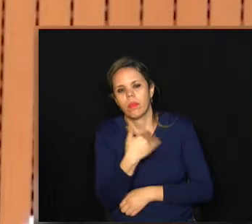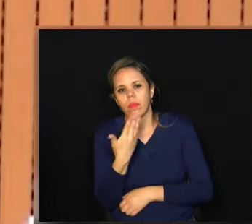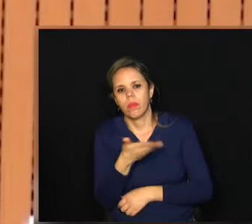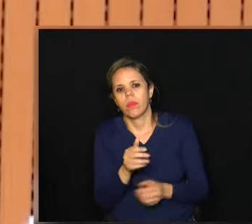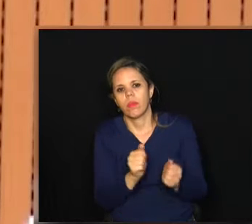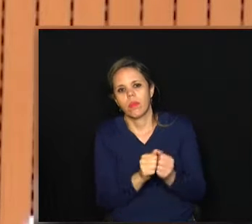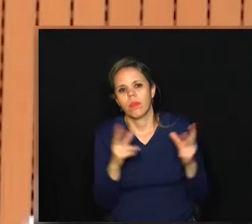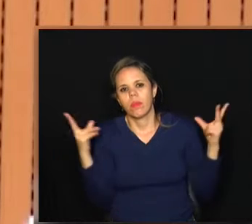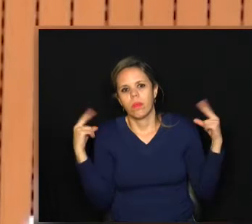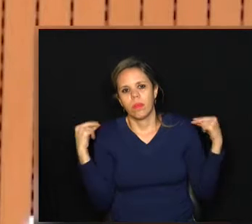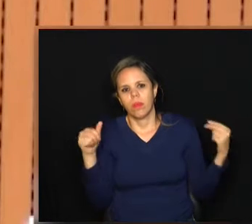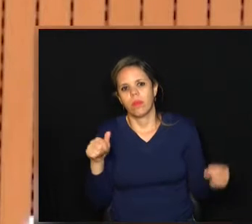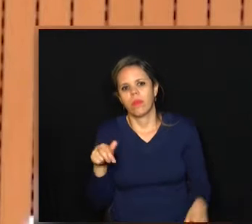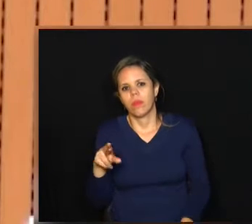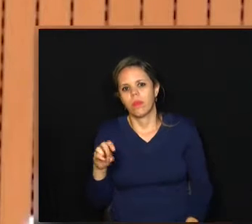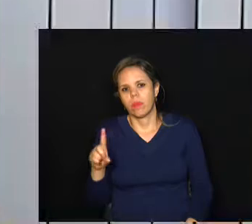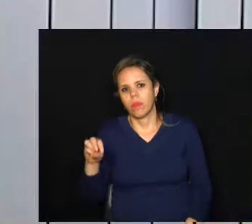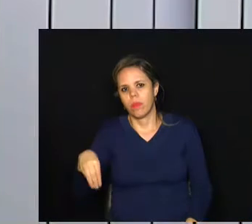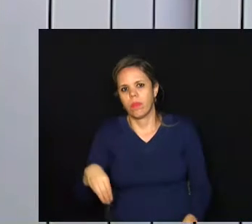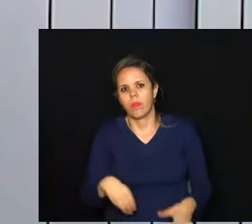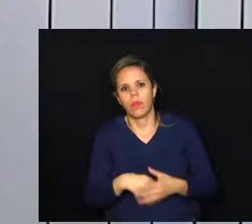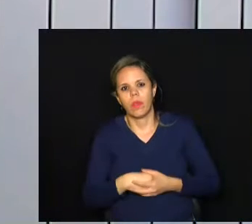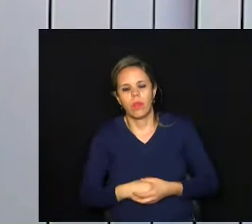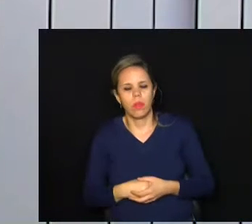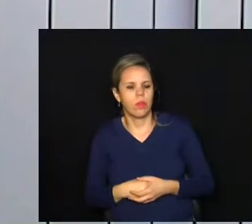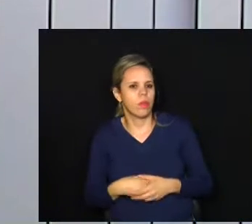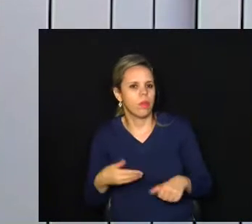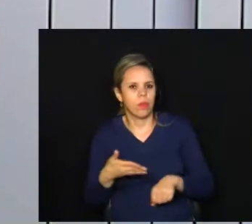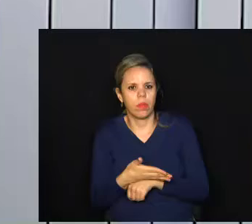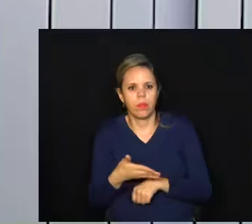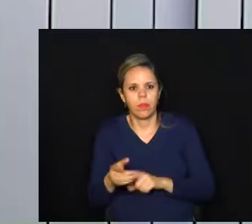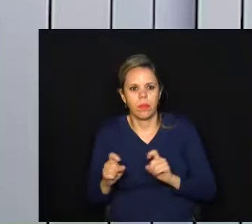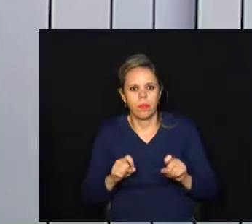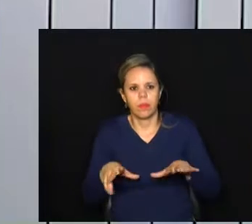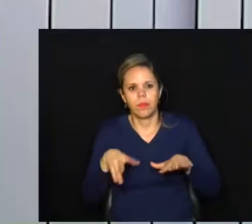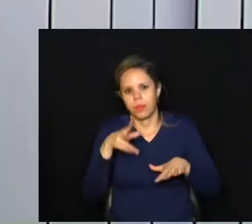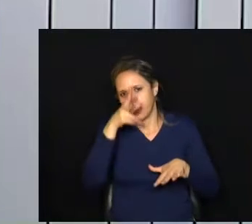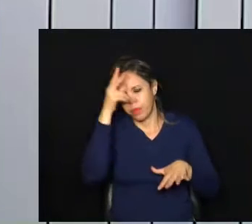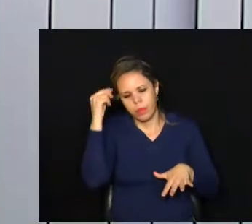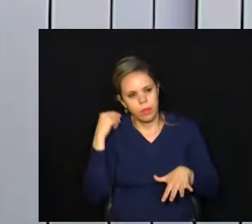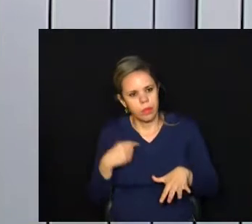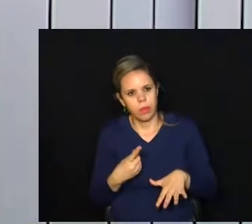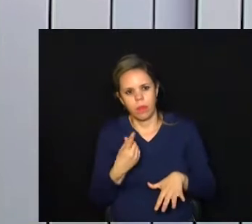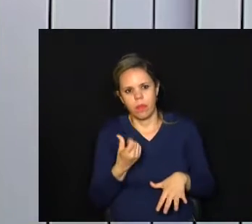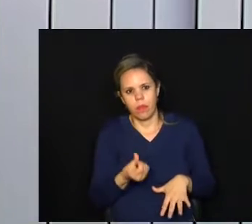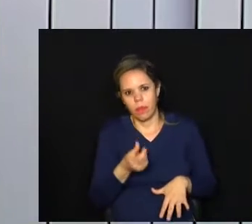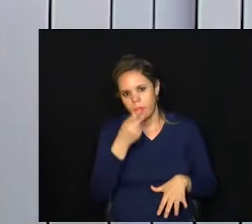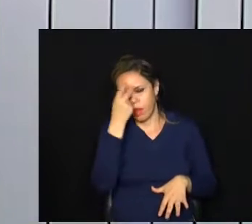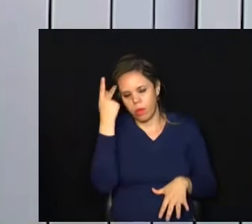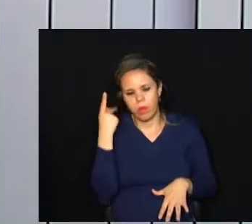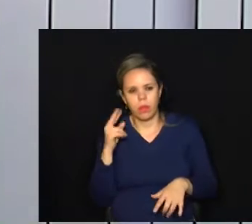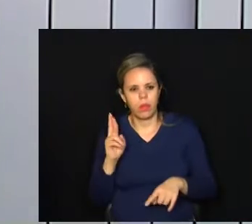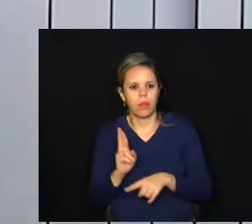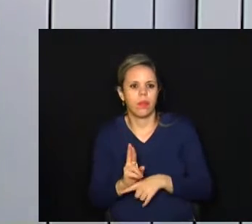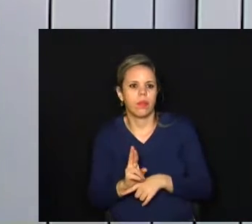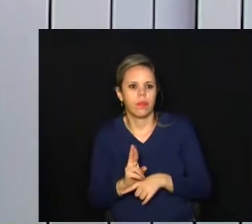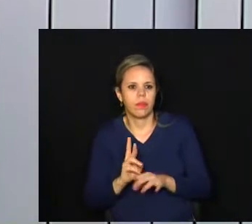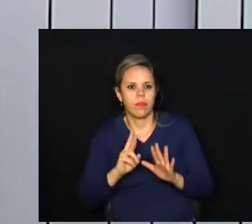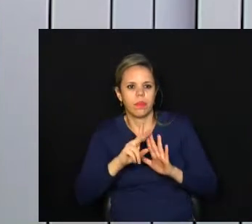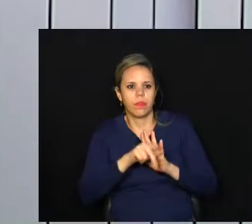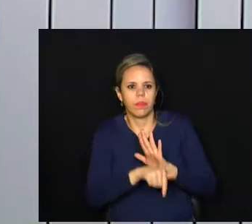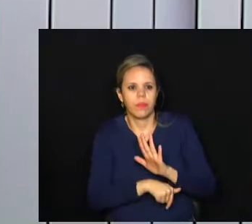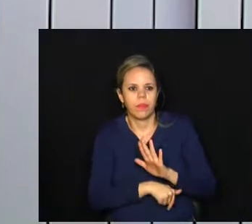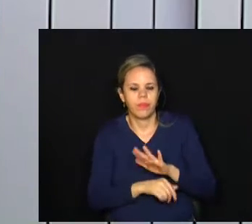seu motorista Anderson. Participaram da audiência pública 16 pessoas representando